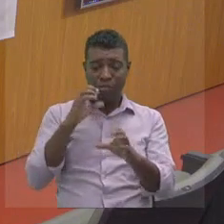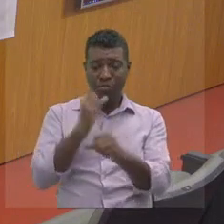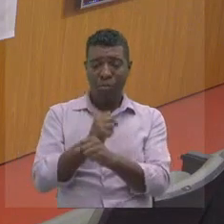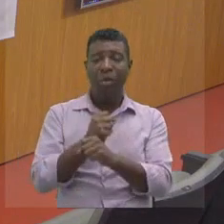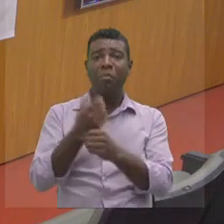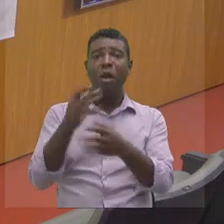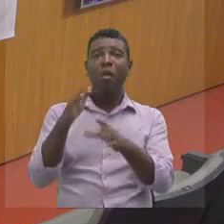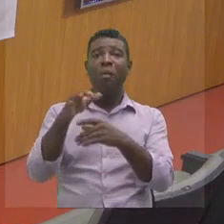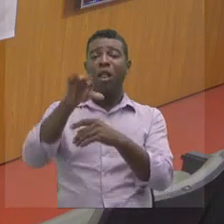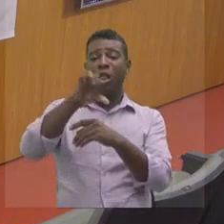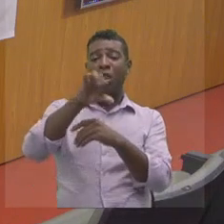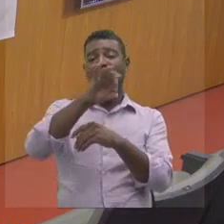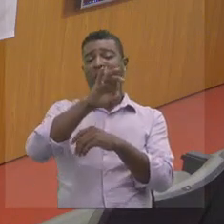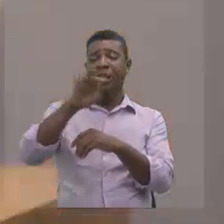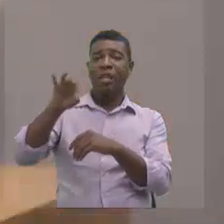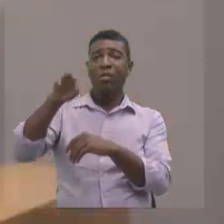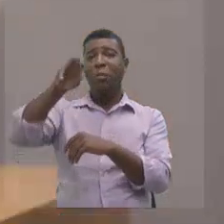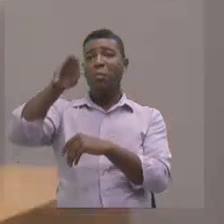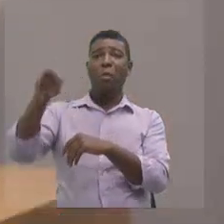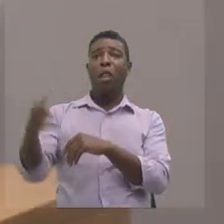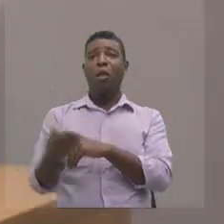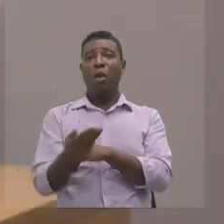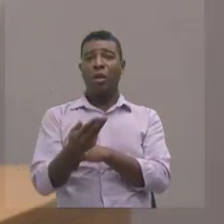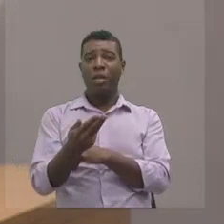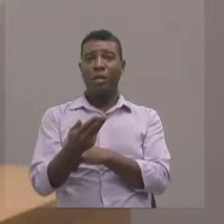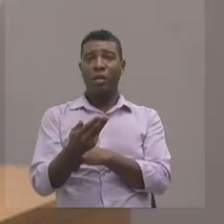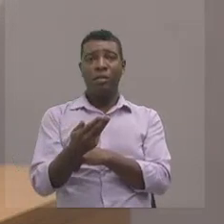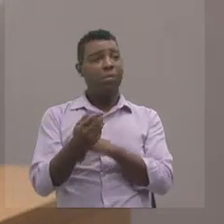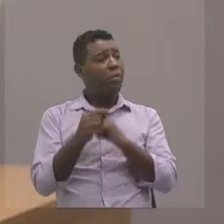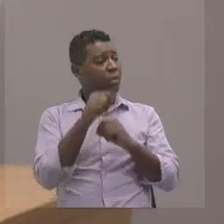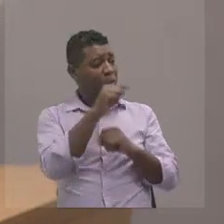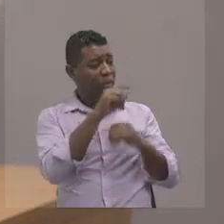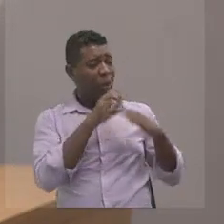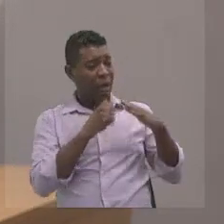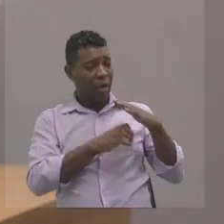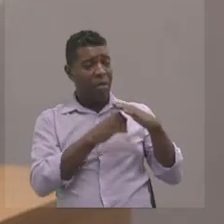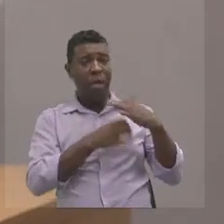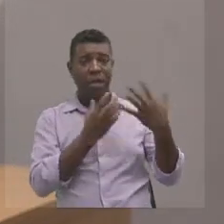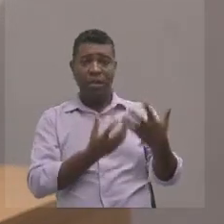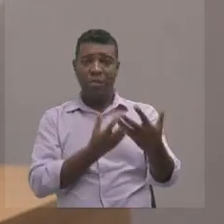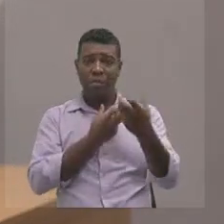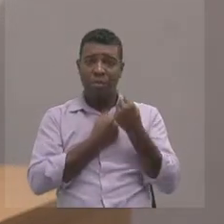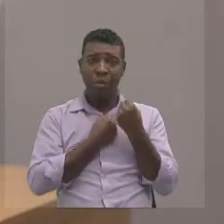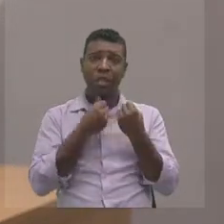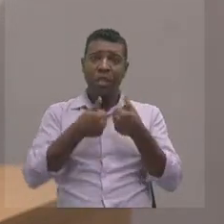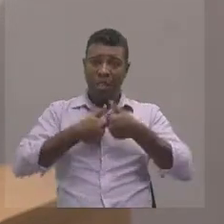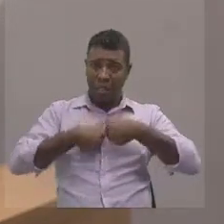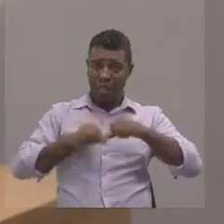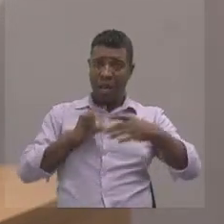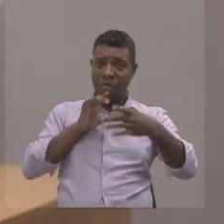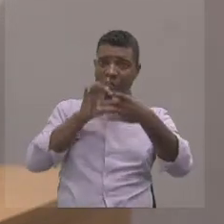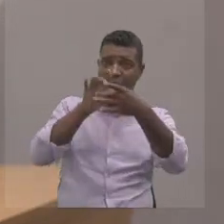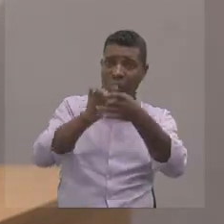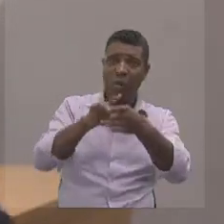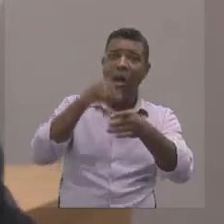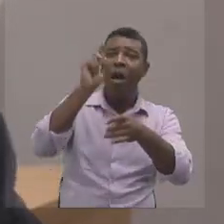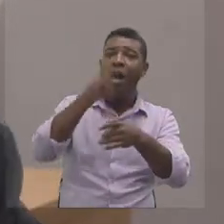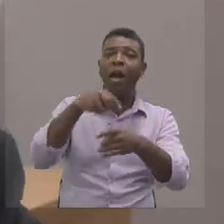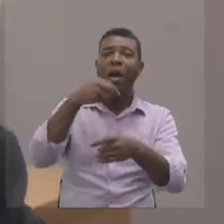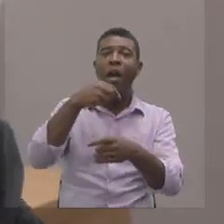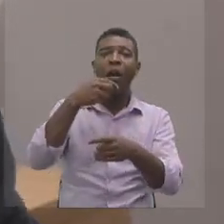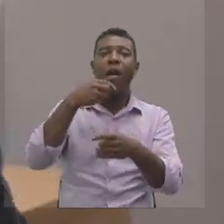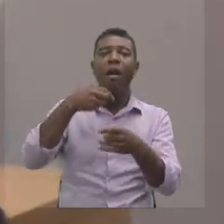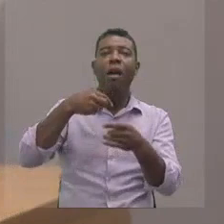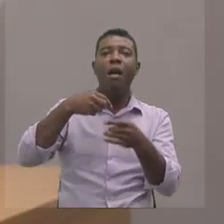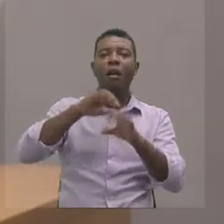as concessionárias né que receberam esse serviço são muitas ligadas Inclusive a máfia do transporte Metropolitano